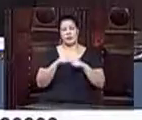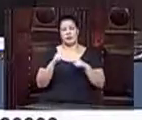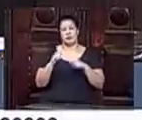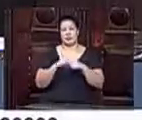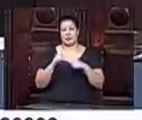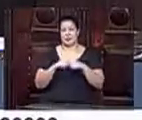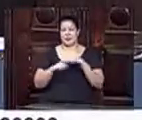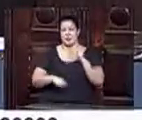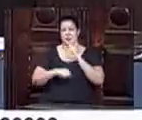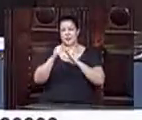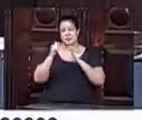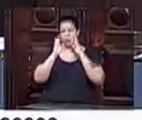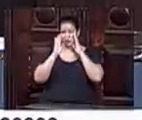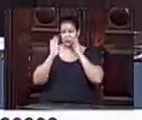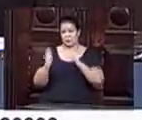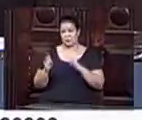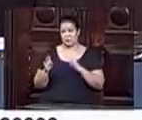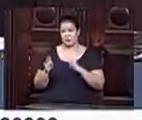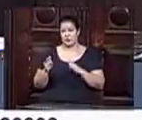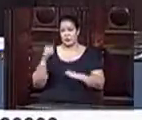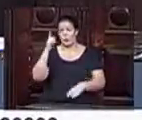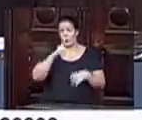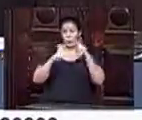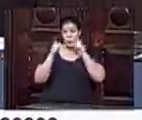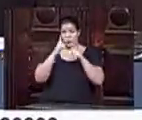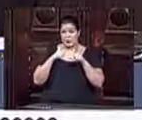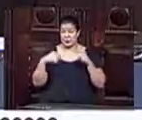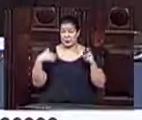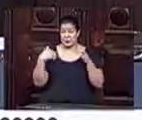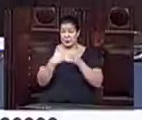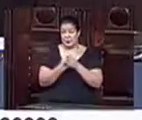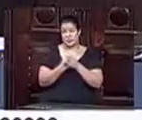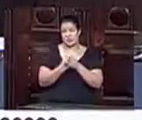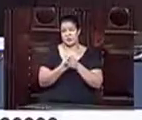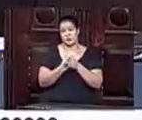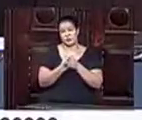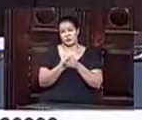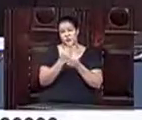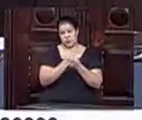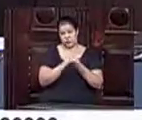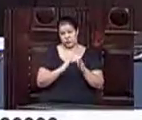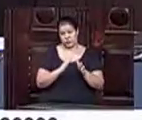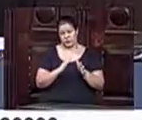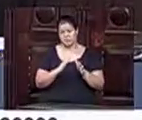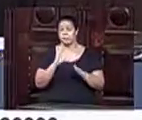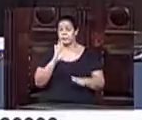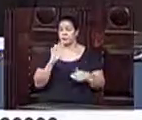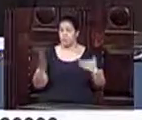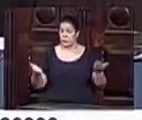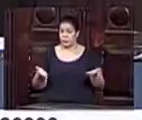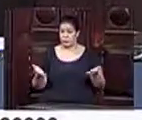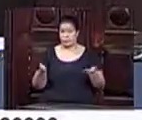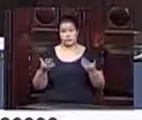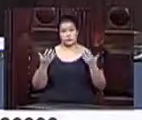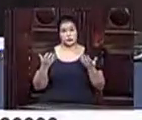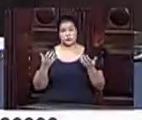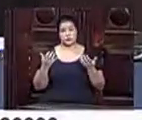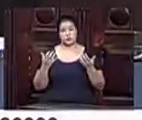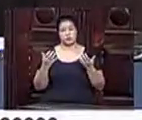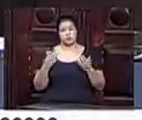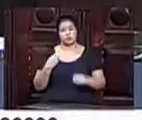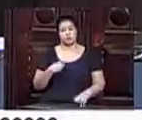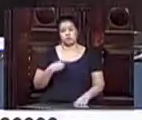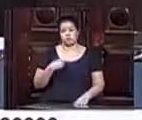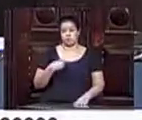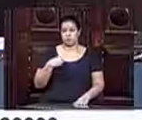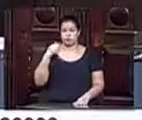primeiro atendimento esteja mais próximo do cidadão. E que hoje as instituições